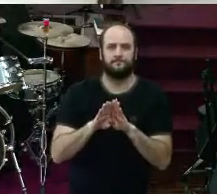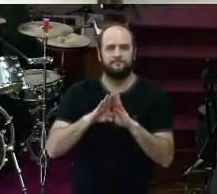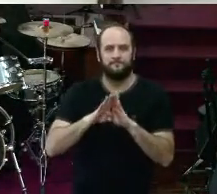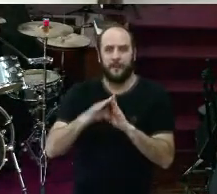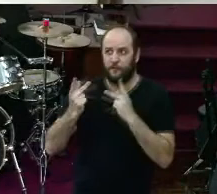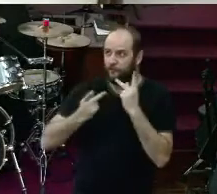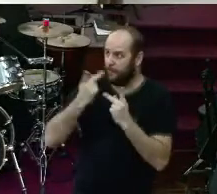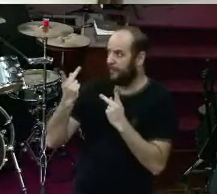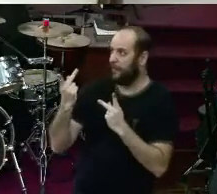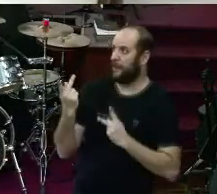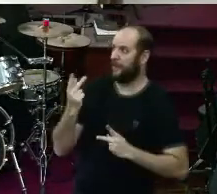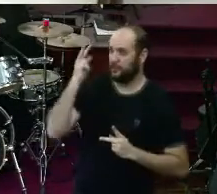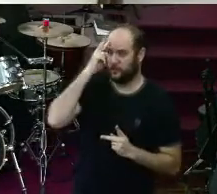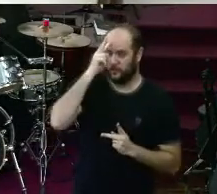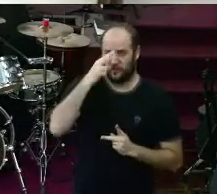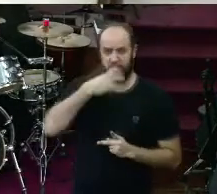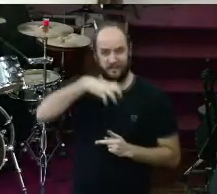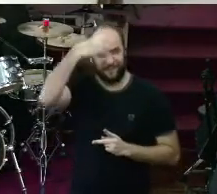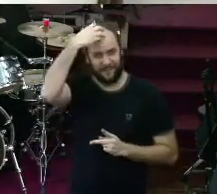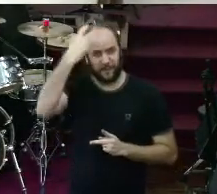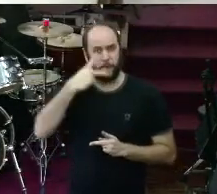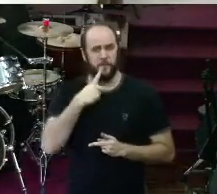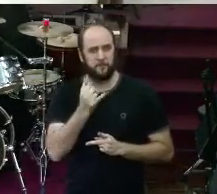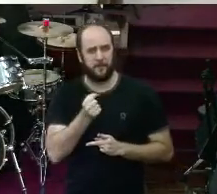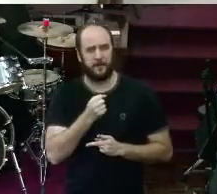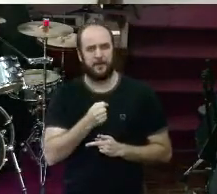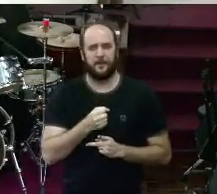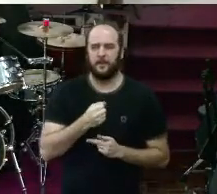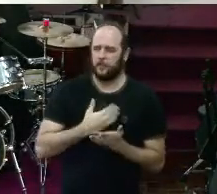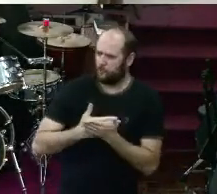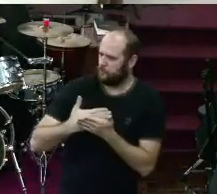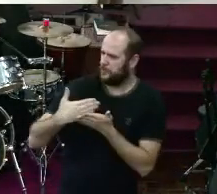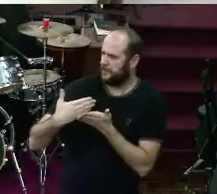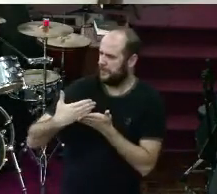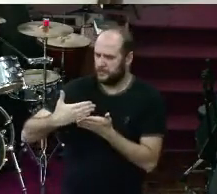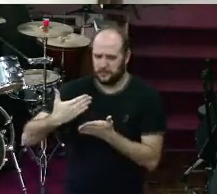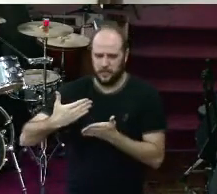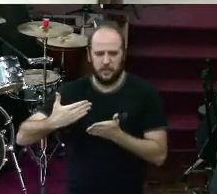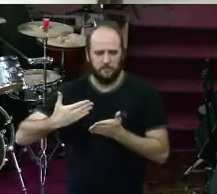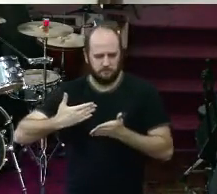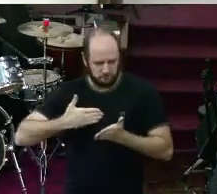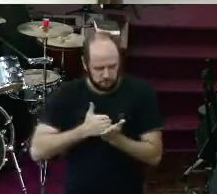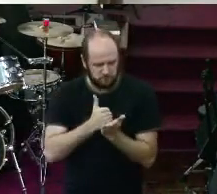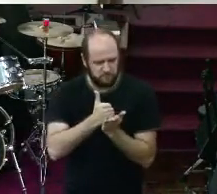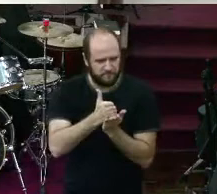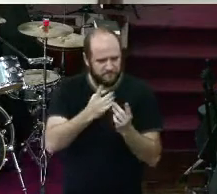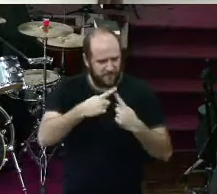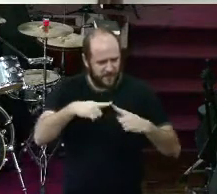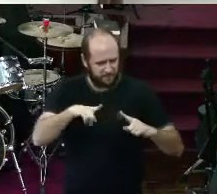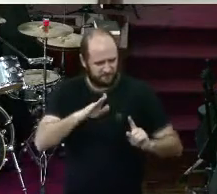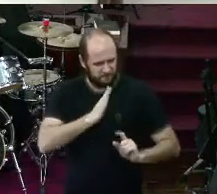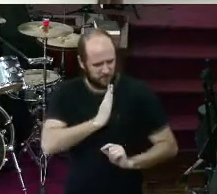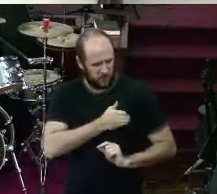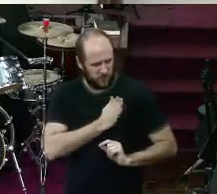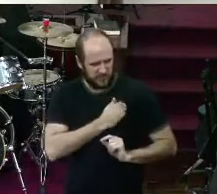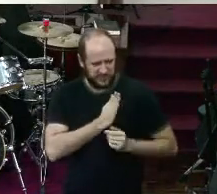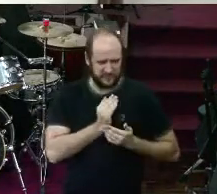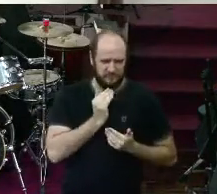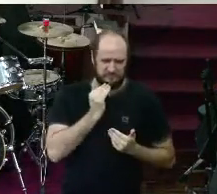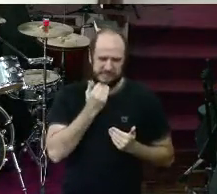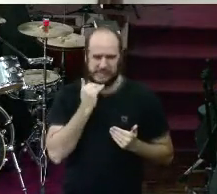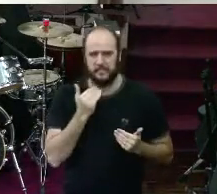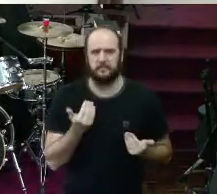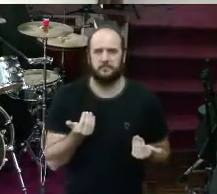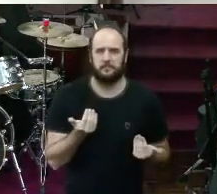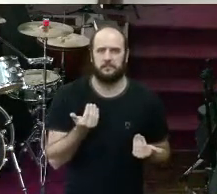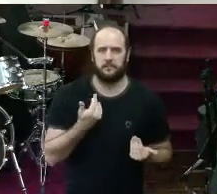era reto perante o Senhor, mas não com inteireza de coração. Amazias, durante o seu reinado, enfrenta